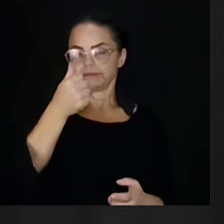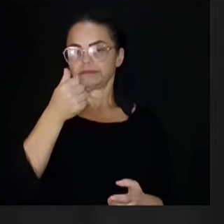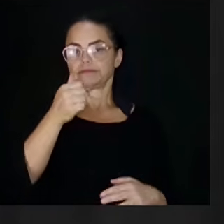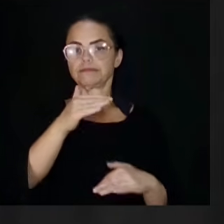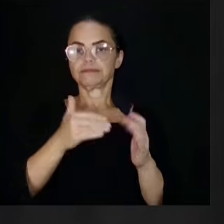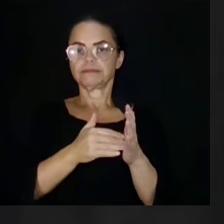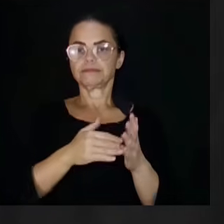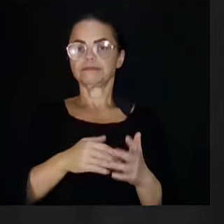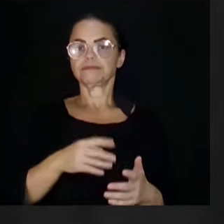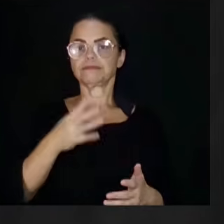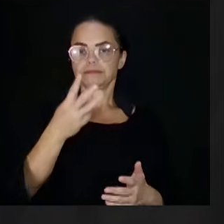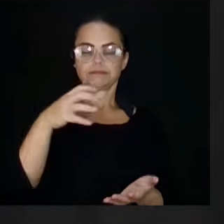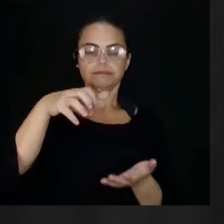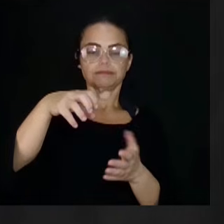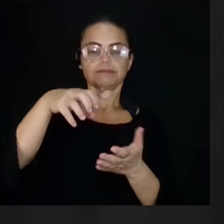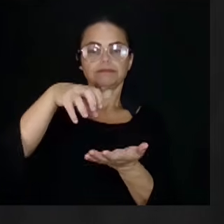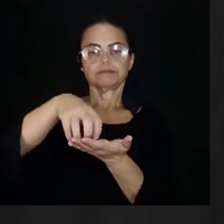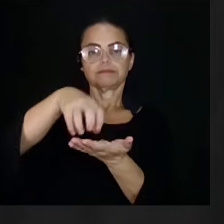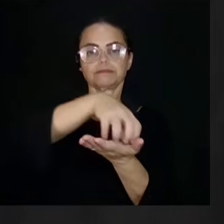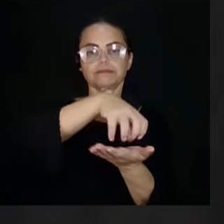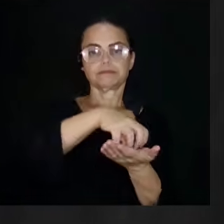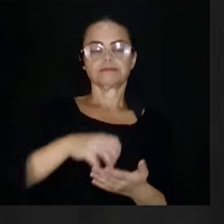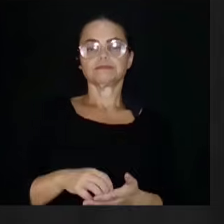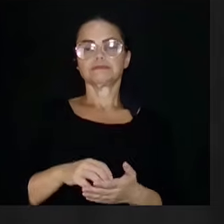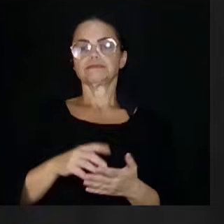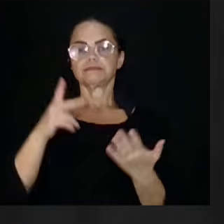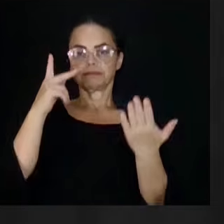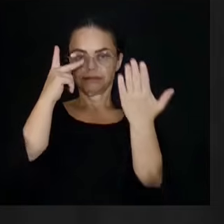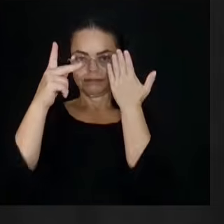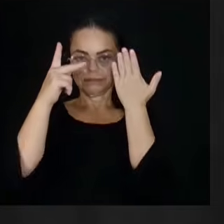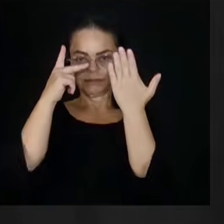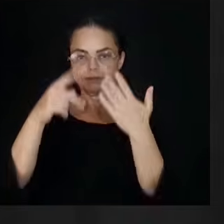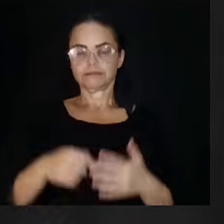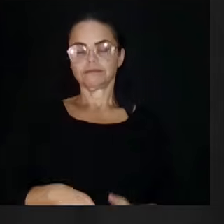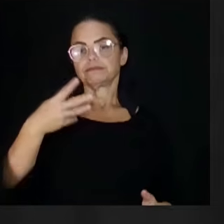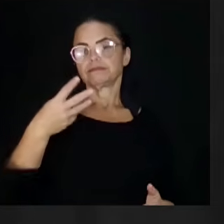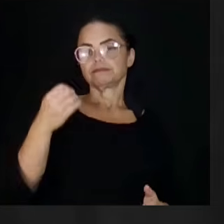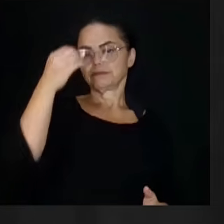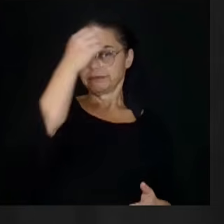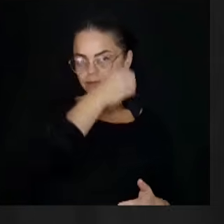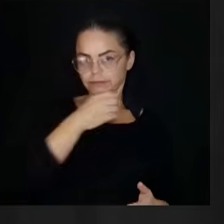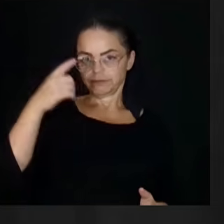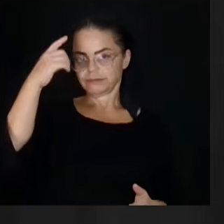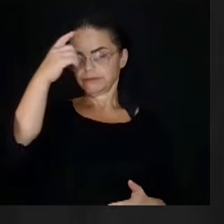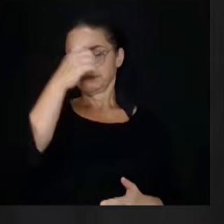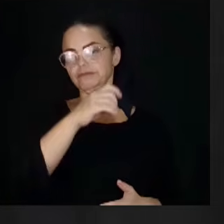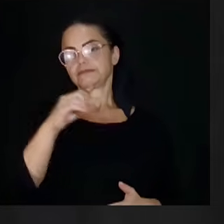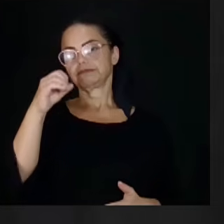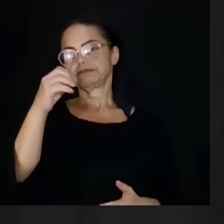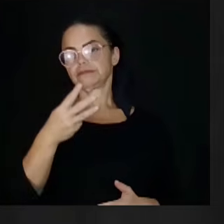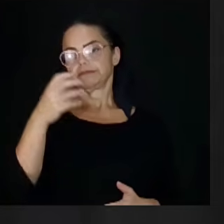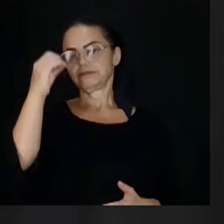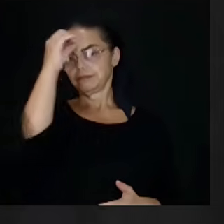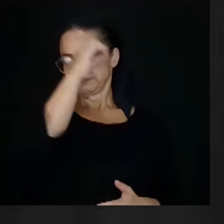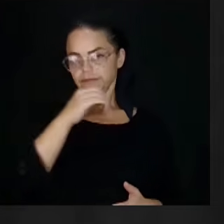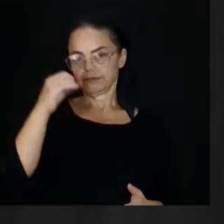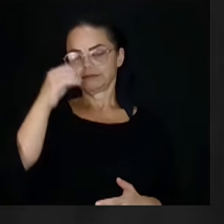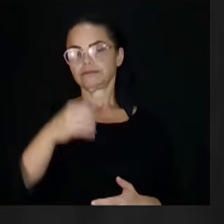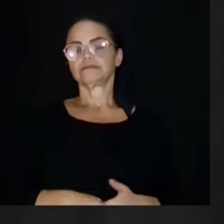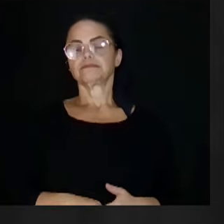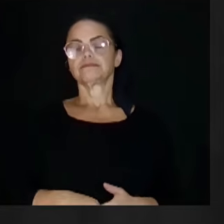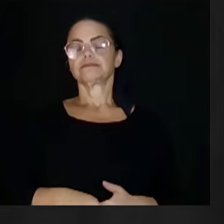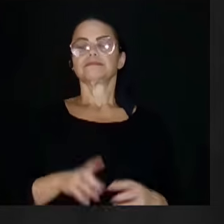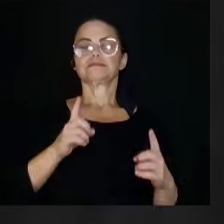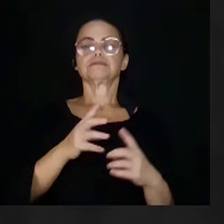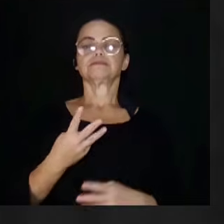unidades. A gente tem uma psiquiatra que ela trabalha 30 horas semanais, que é a carga horária dela, só que ela atende em 3 unidades, que aí é